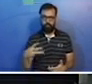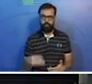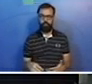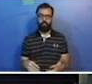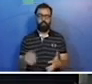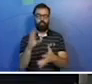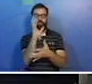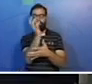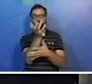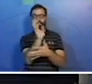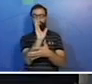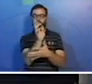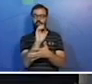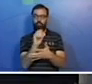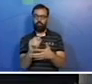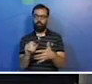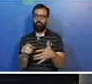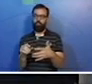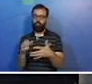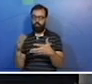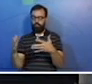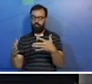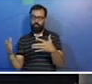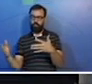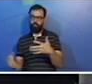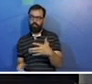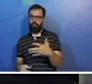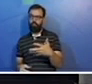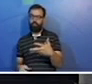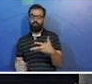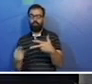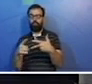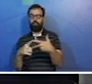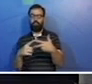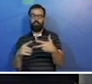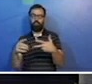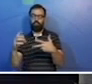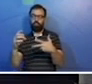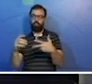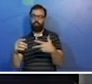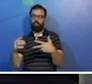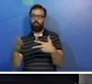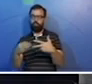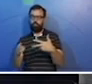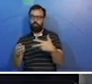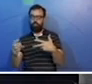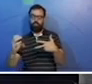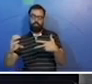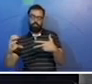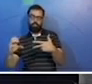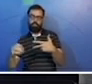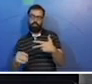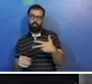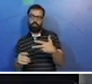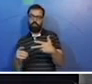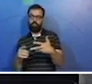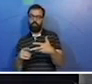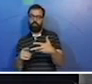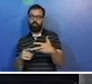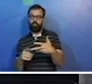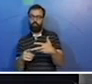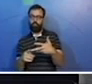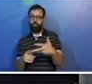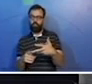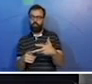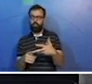alga. Vamos seguir mais uma vez pela carpa, consumidor primário. Alga,